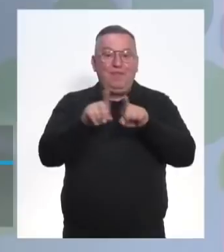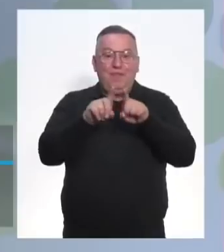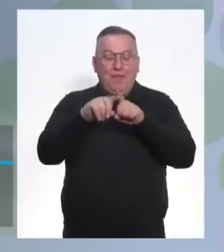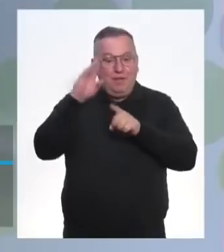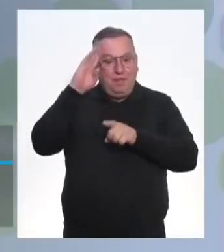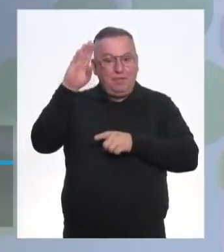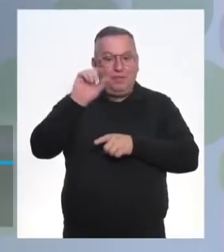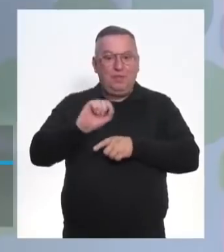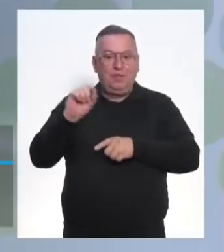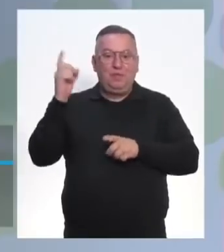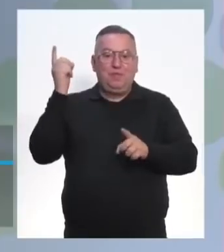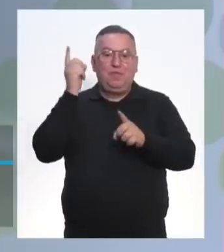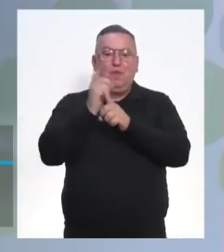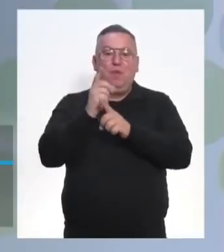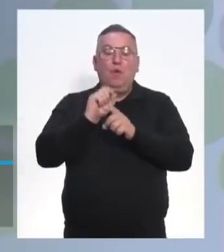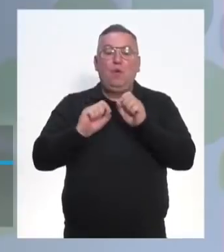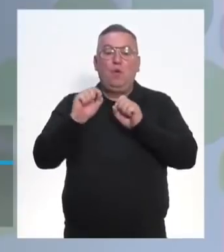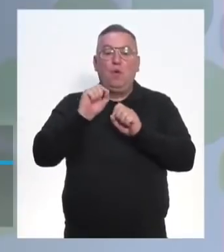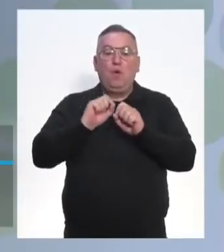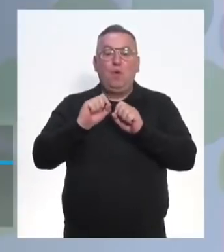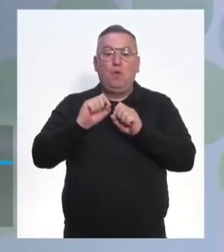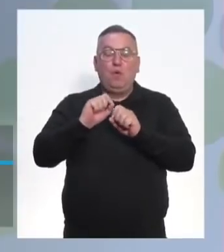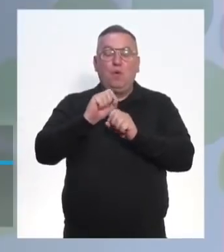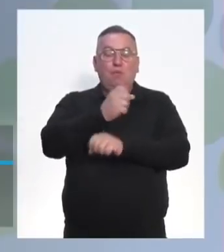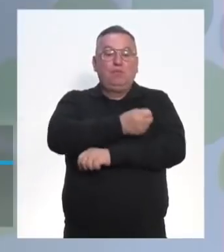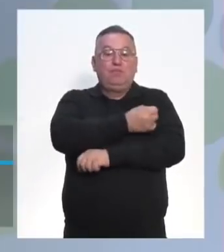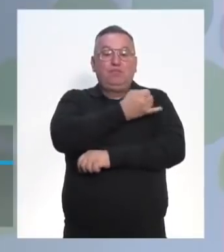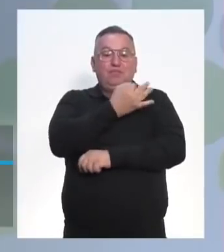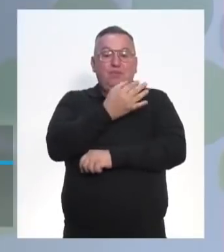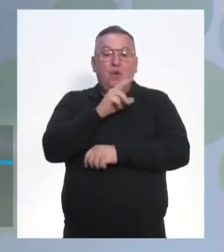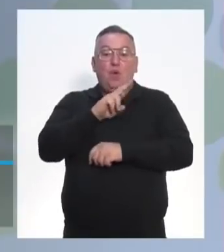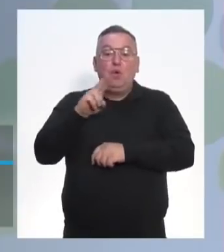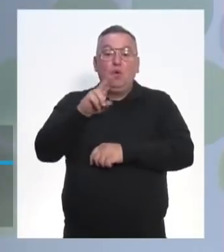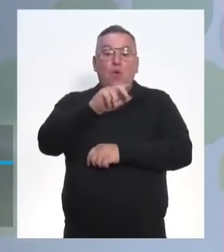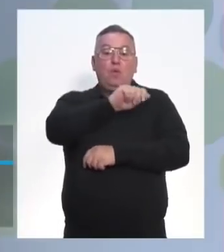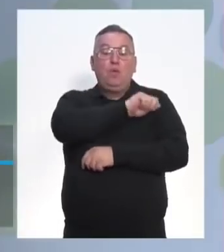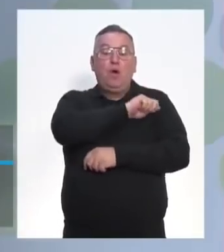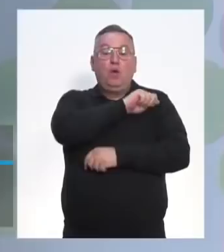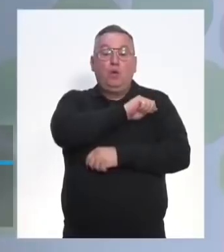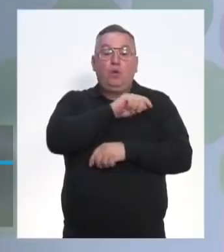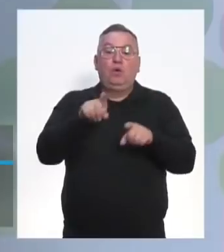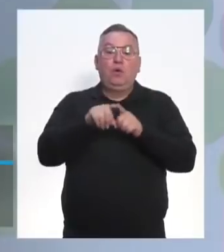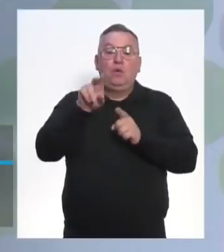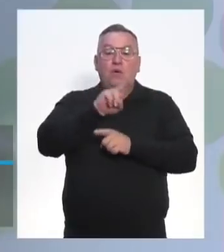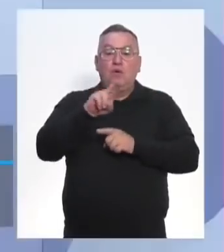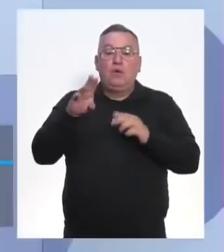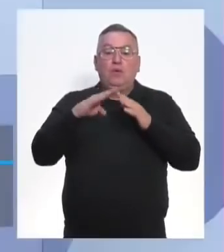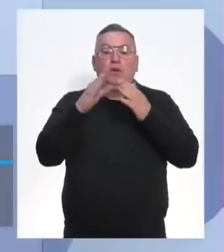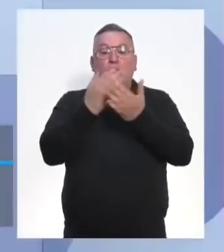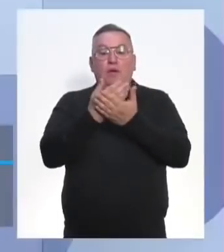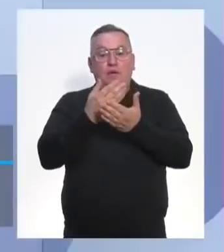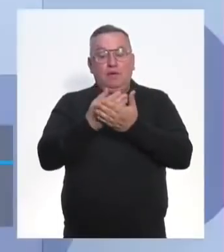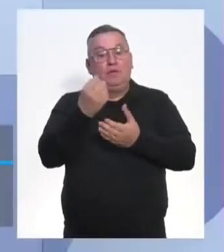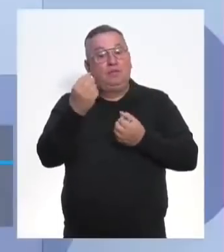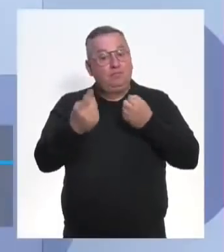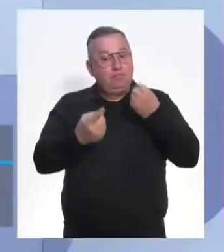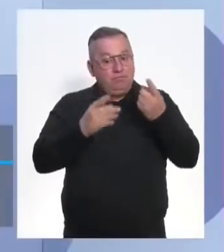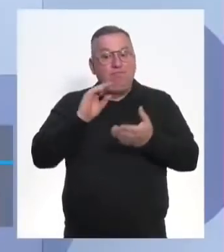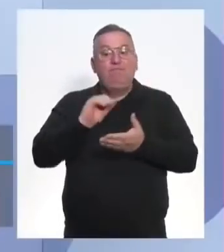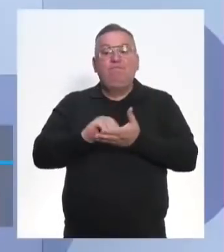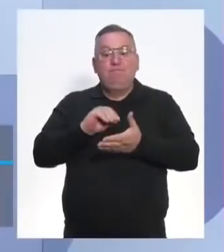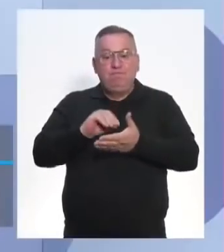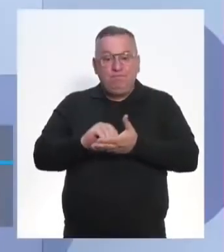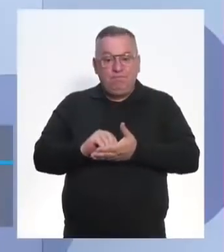para identificar qual que é a série, o nome do aluno e o nome da escola em algumas, Ale. Isso é verdade, gente. E